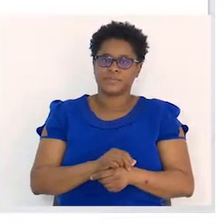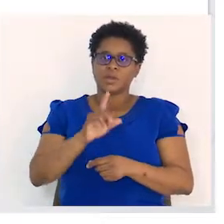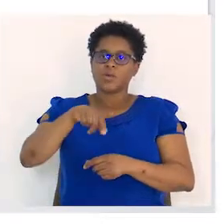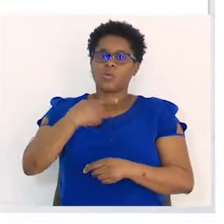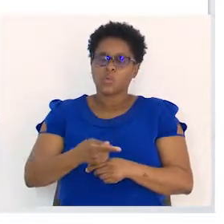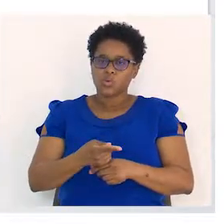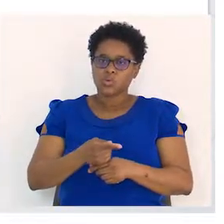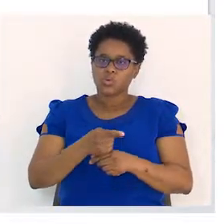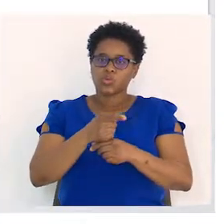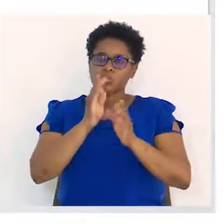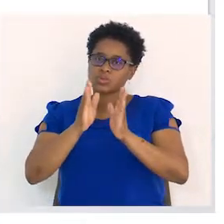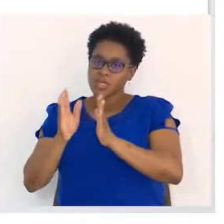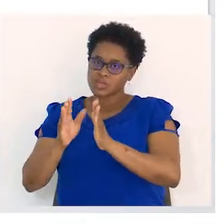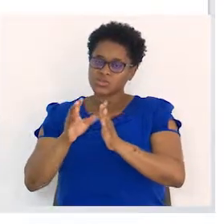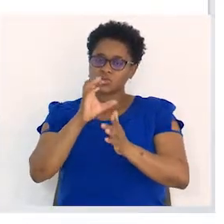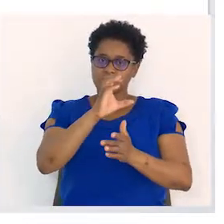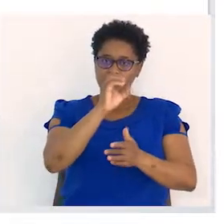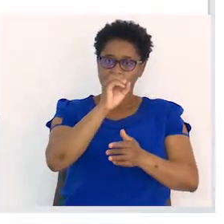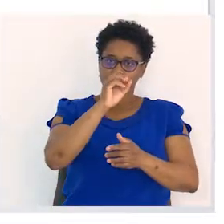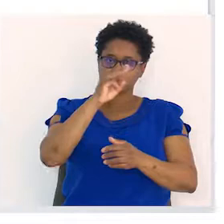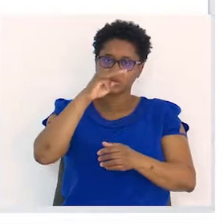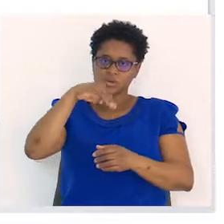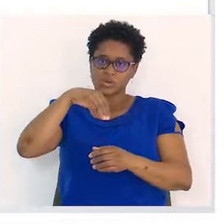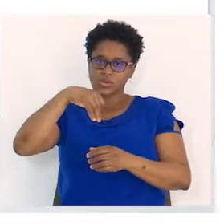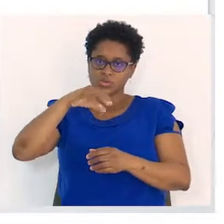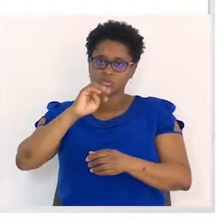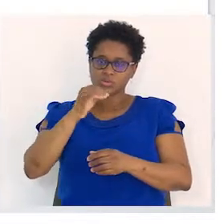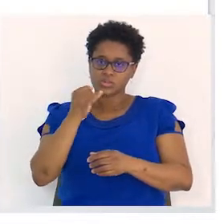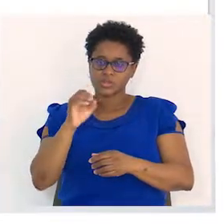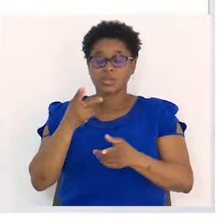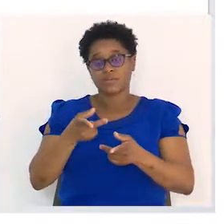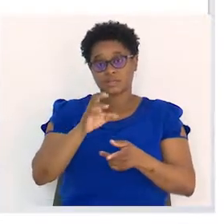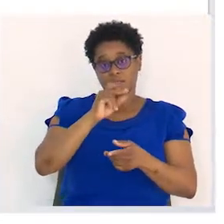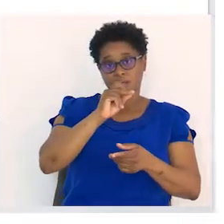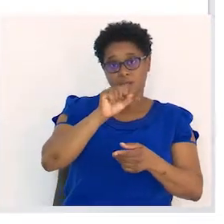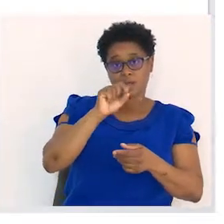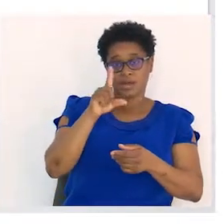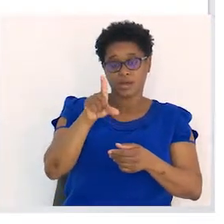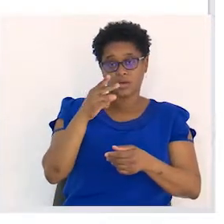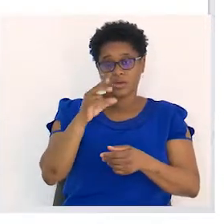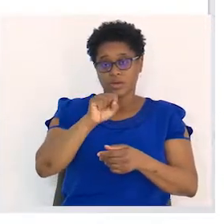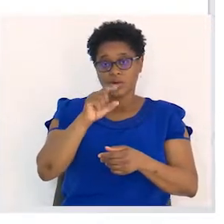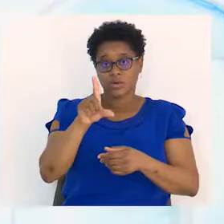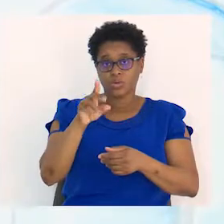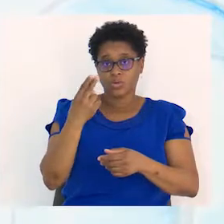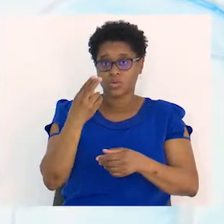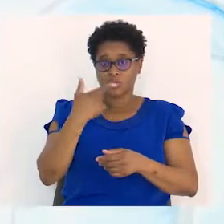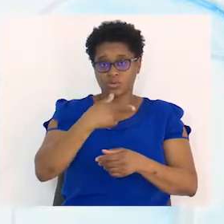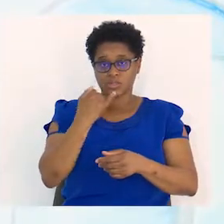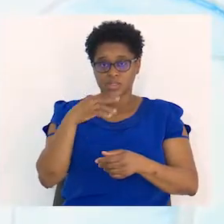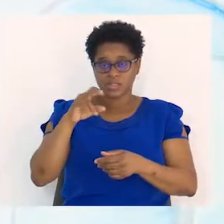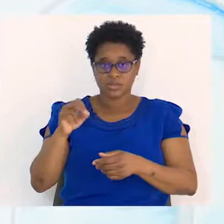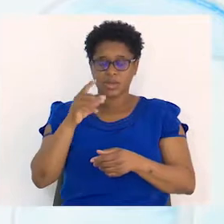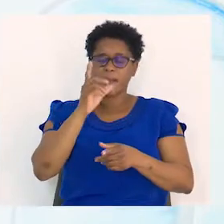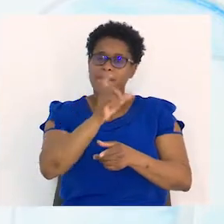Outro processo de composição é através da aglutinação. As palavras sofrem alterações fonológicas. Aqui tu vais ter